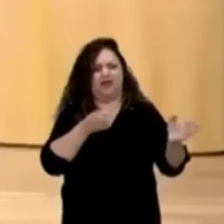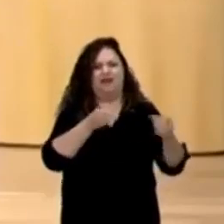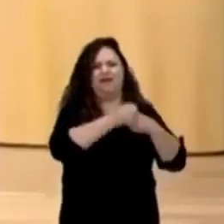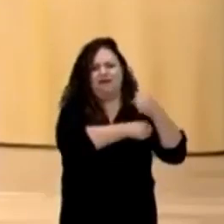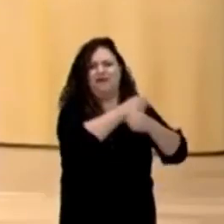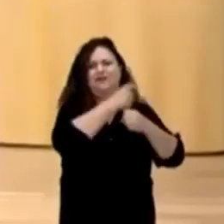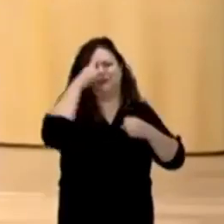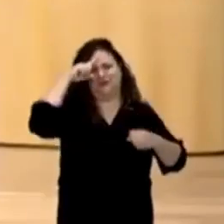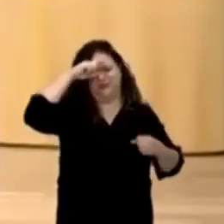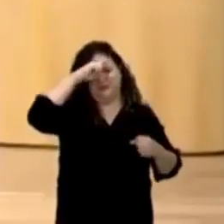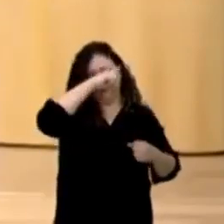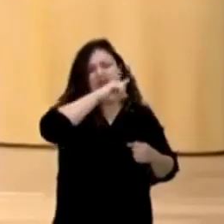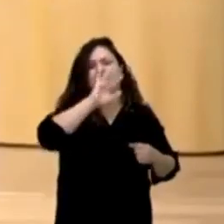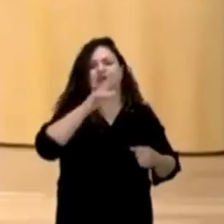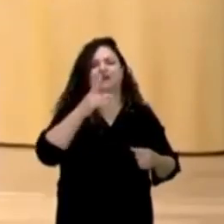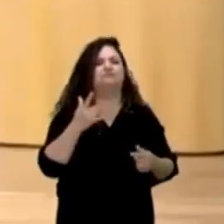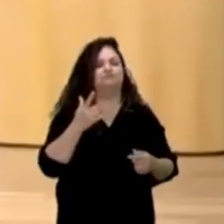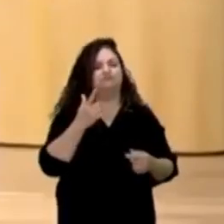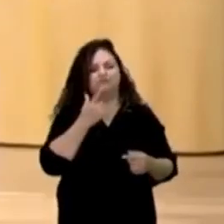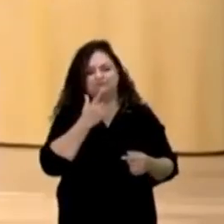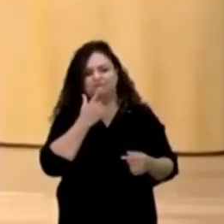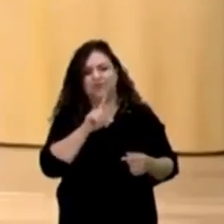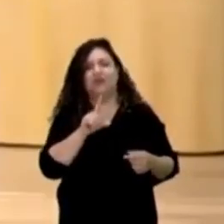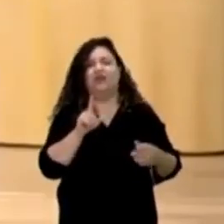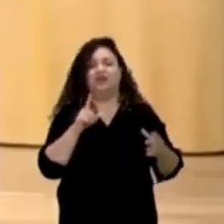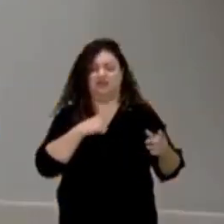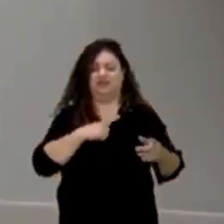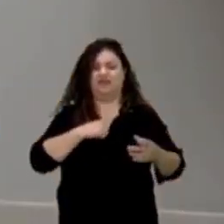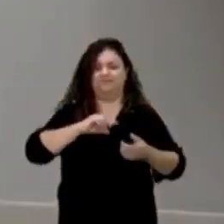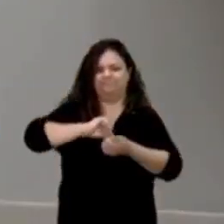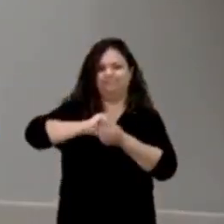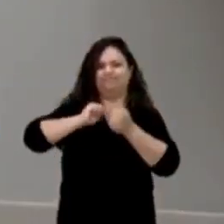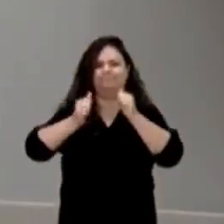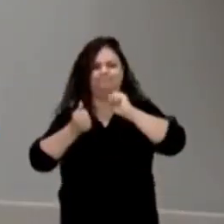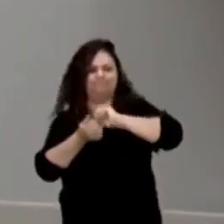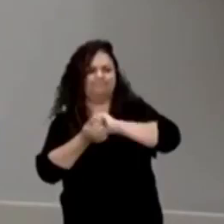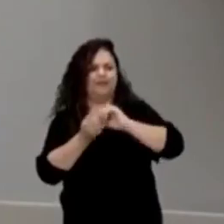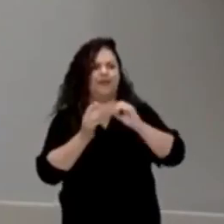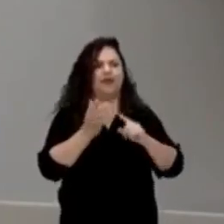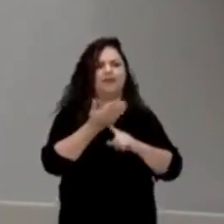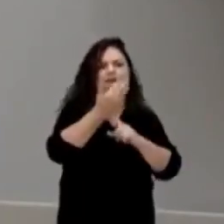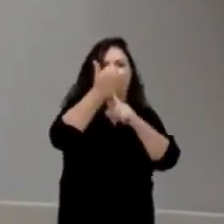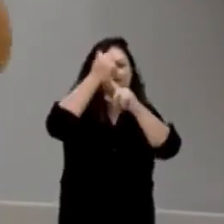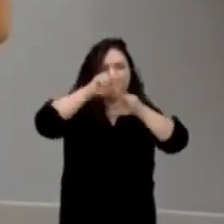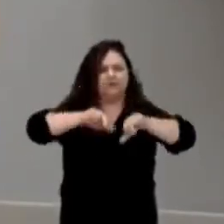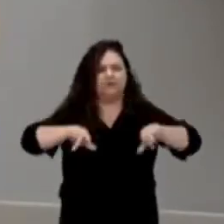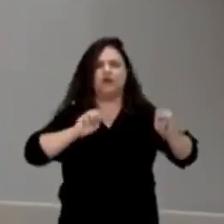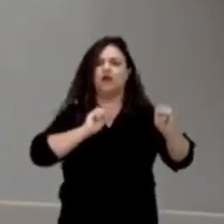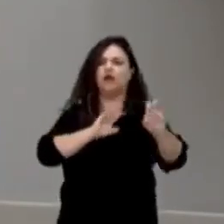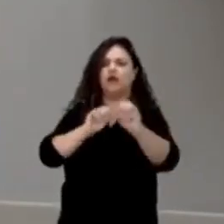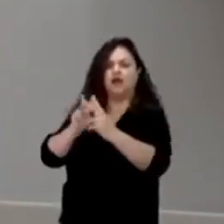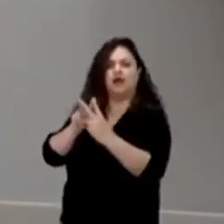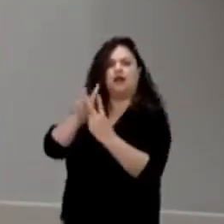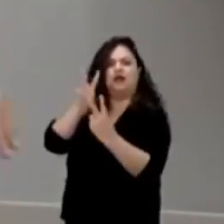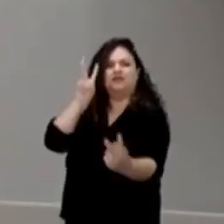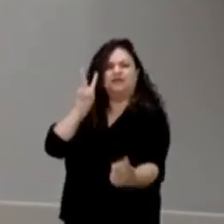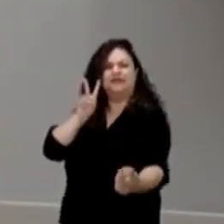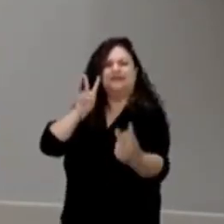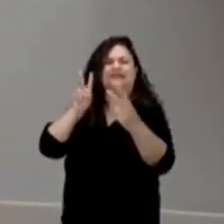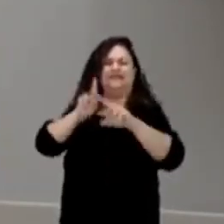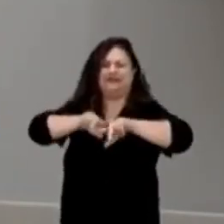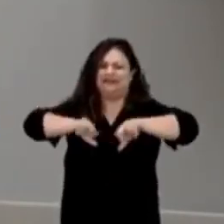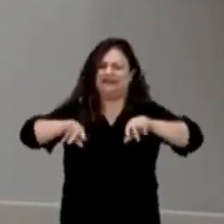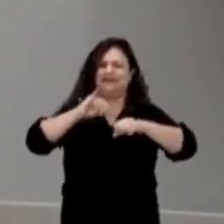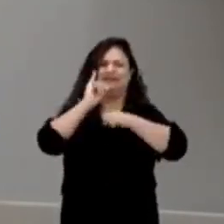né? Que nem você falou, né? É, a gente teve que se adaptar às questões, sim, da tecnologia, de dar aula à distância,